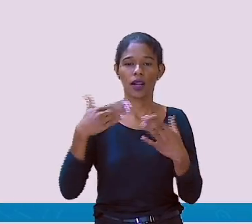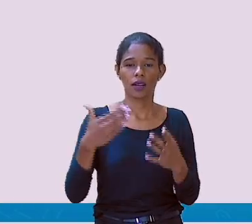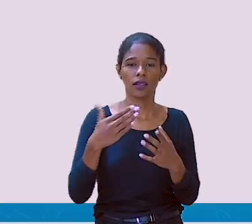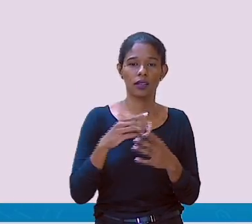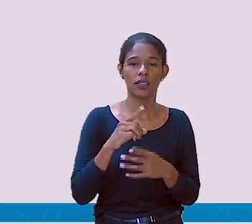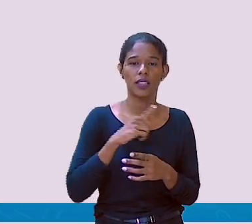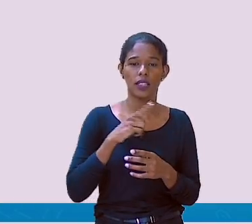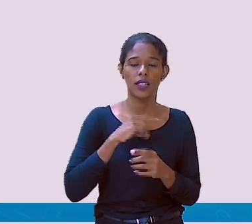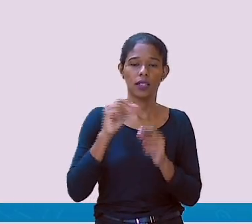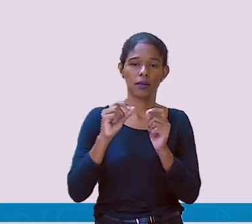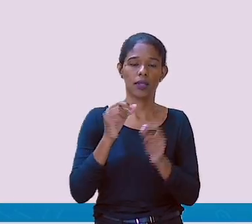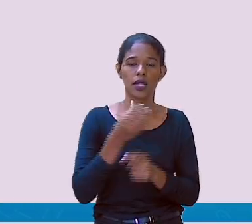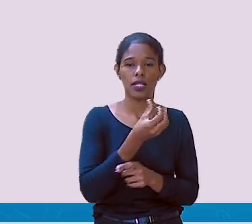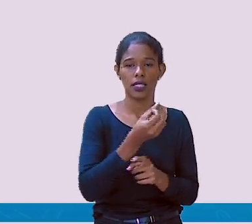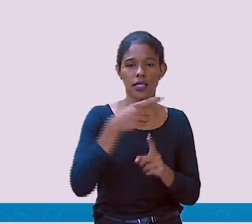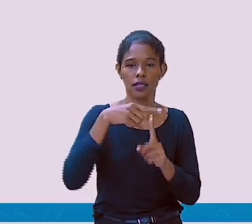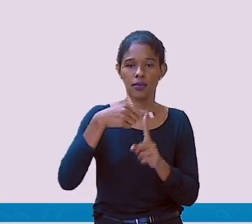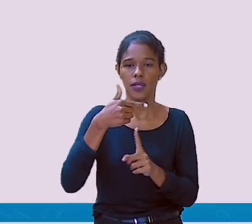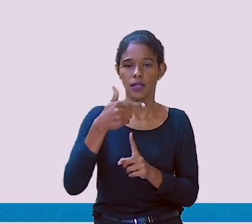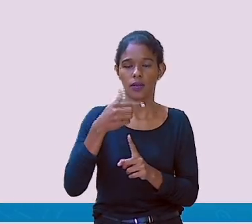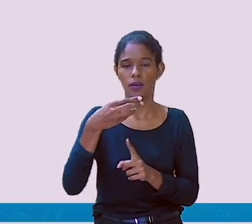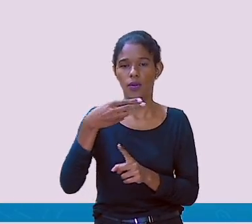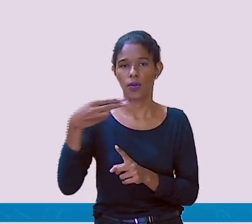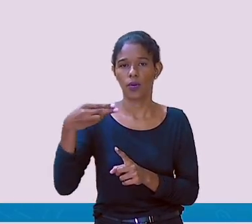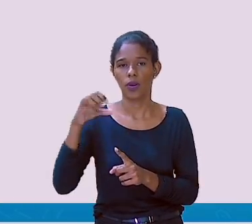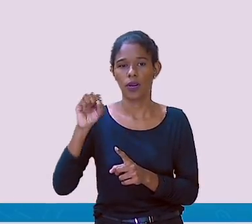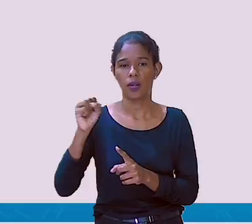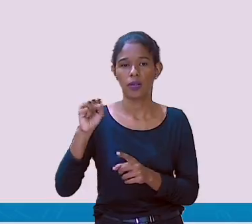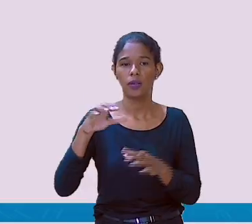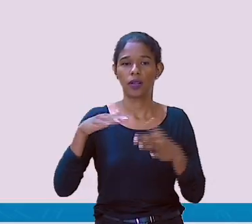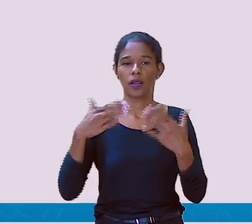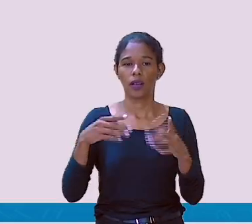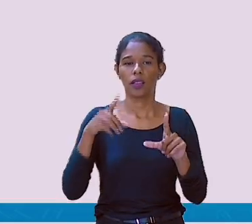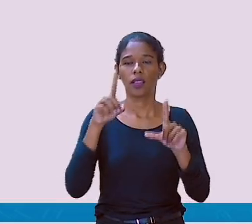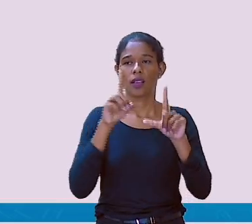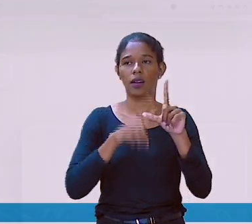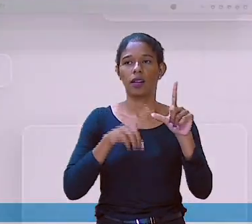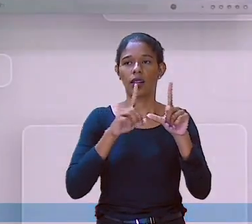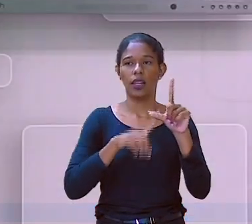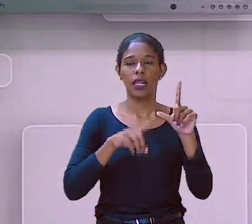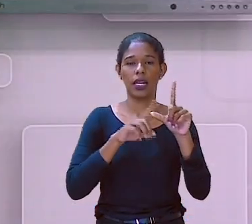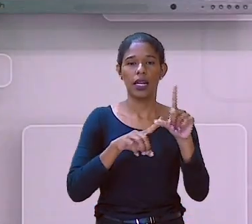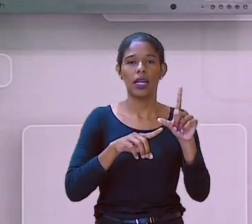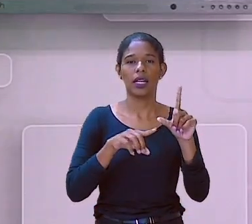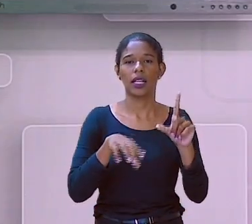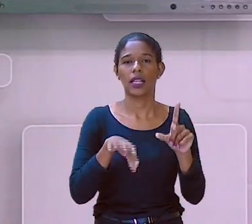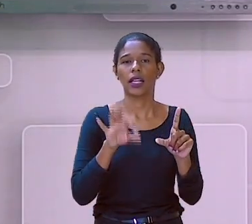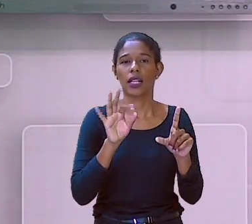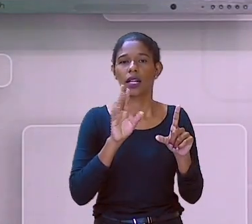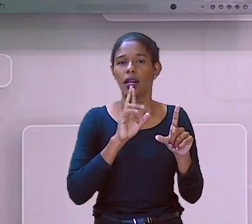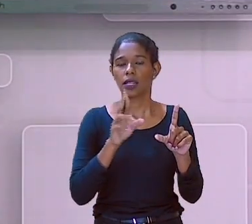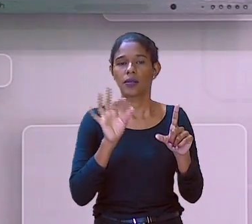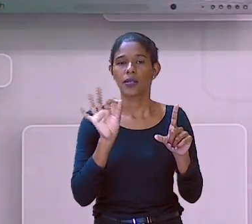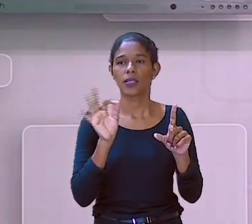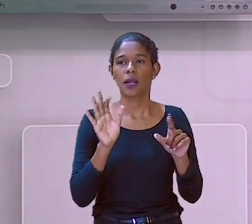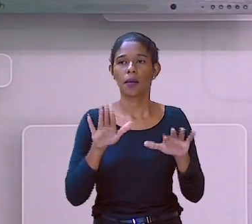6 mais 2, que é igual a 8 centímetros. Essa palavrinha aqui,